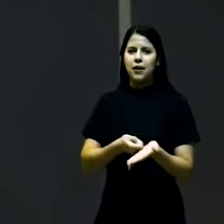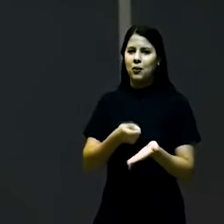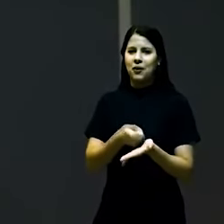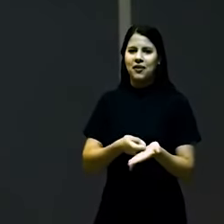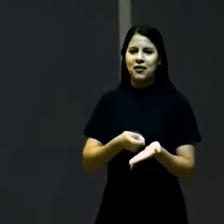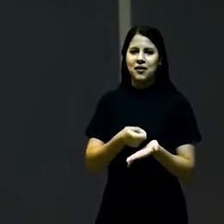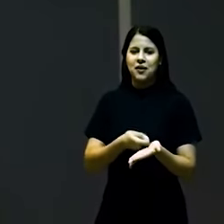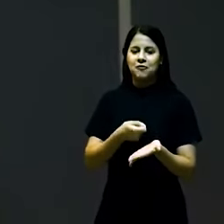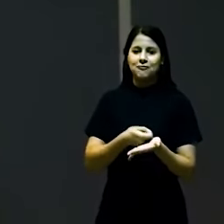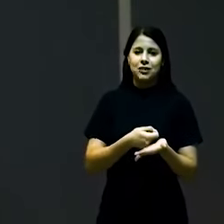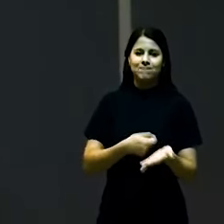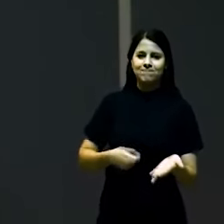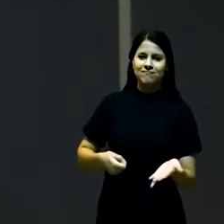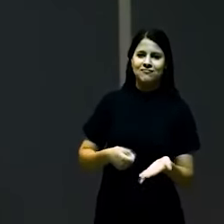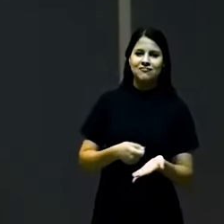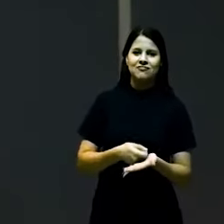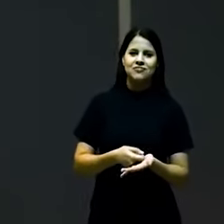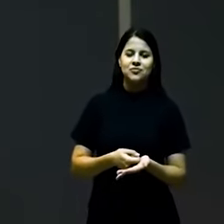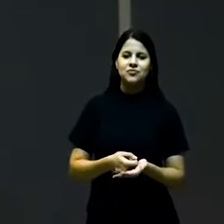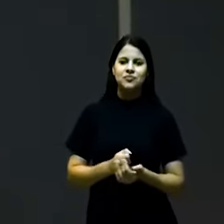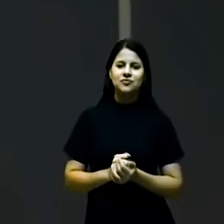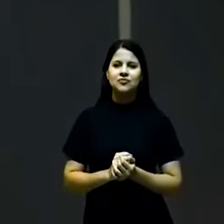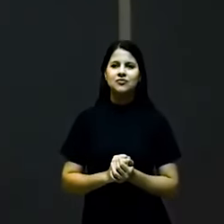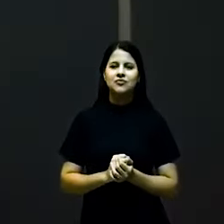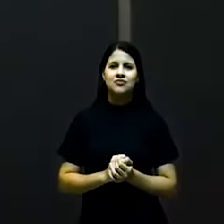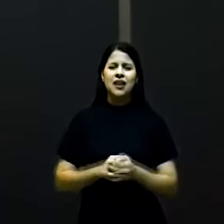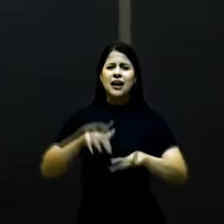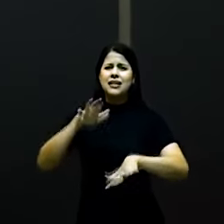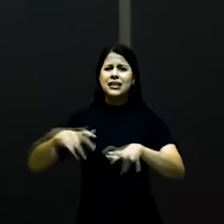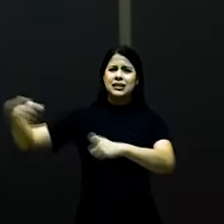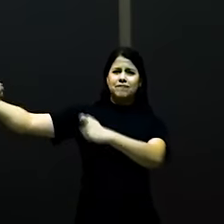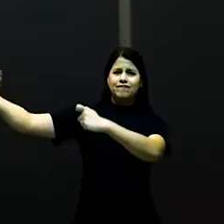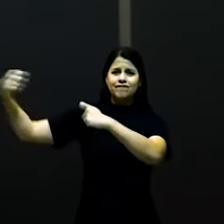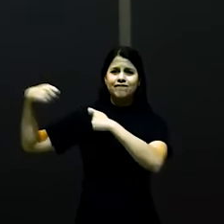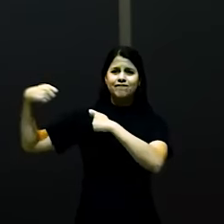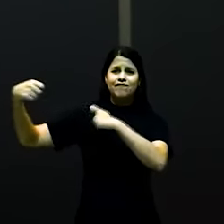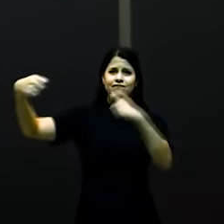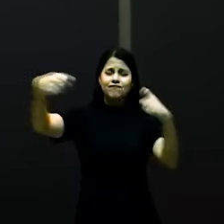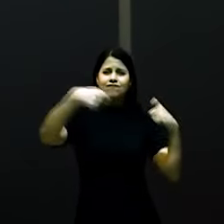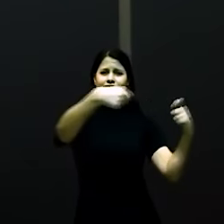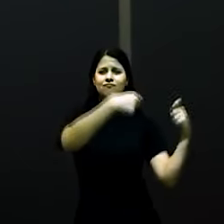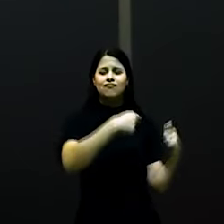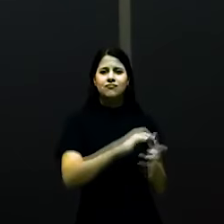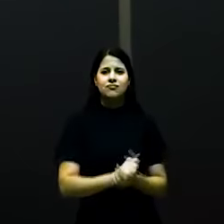e eu acho que sim, a gente é rodeado de gente boa,